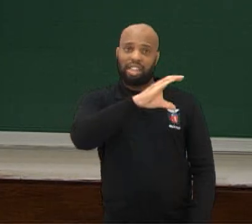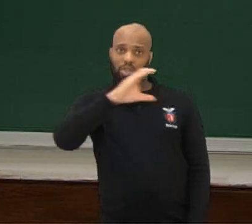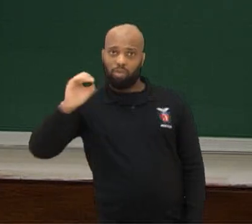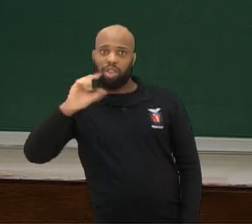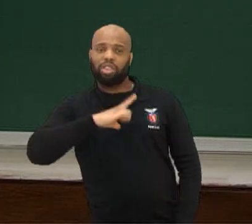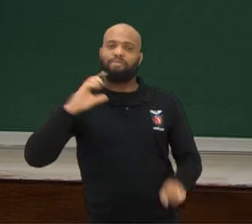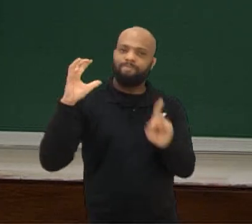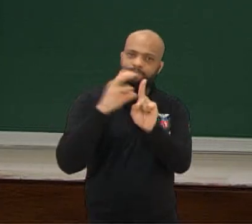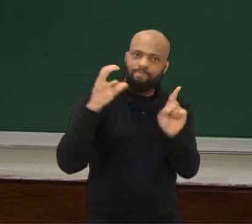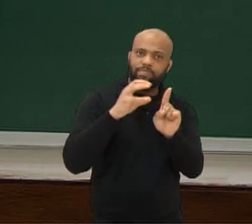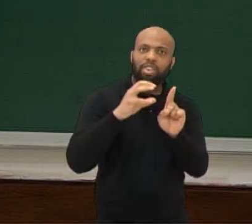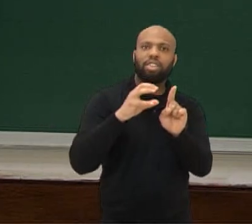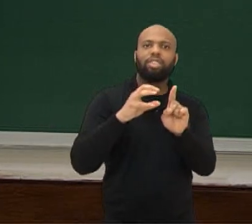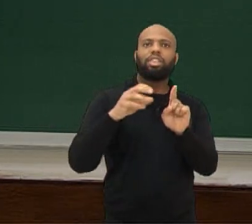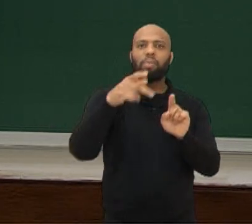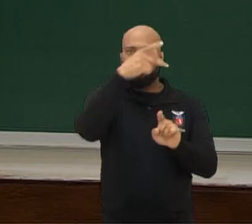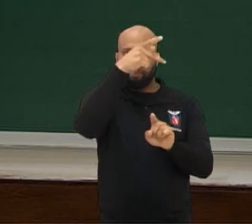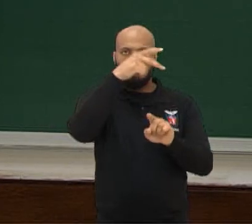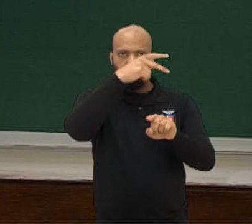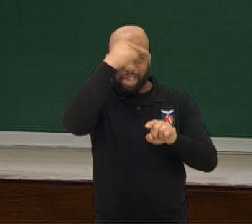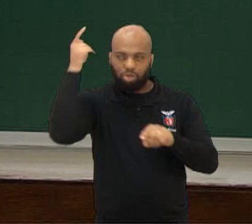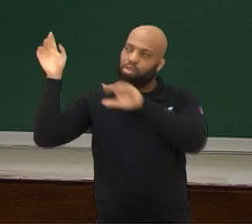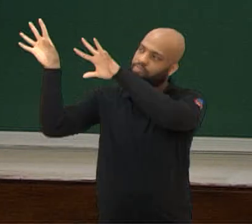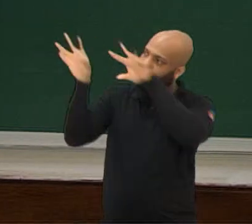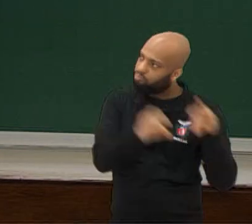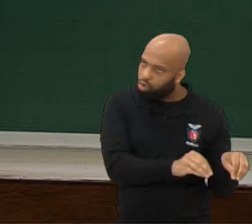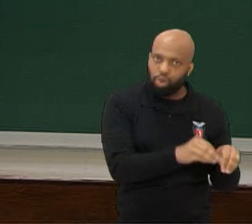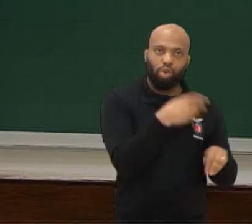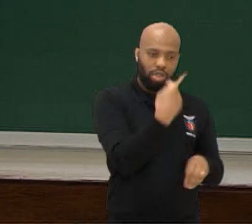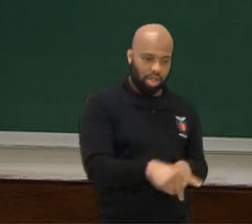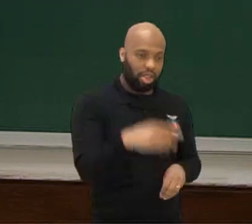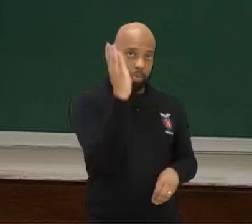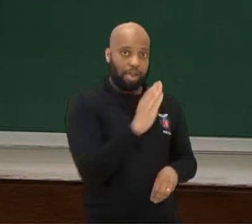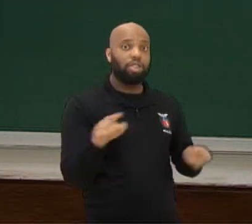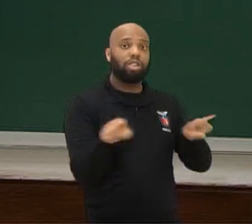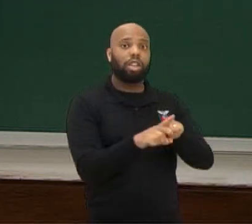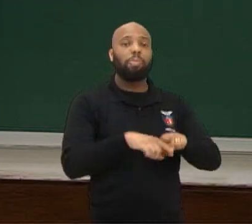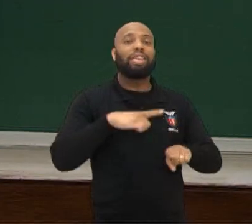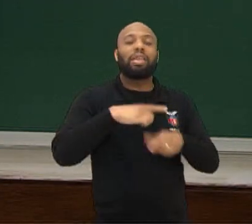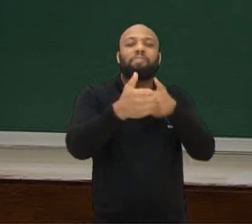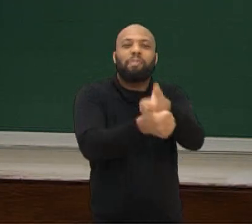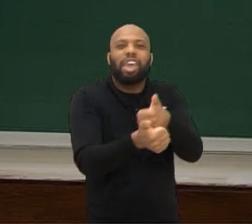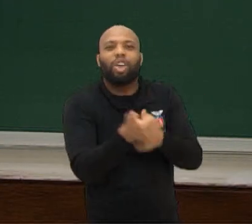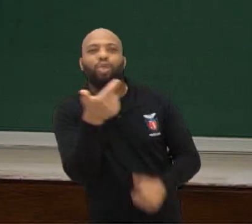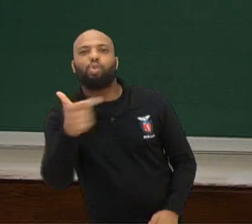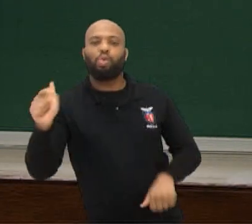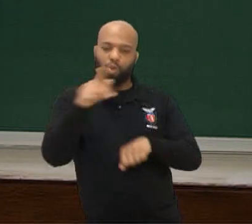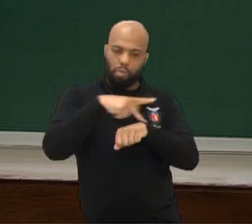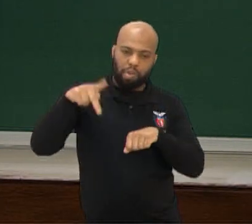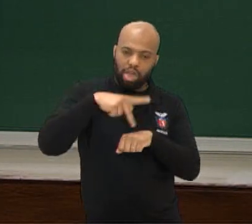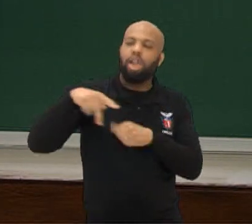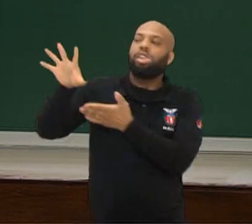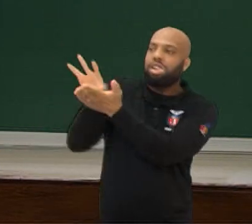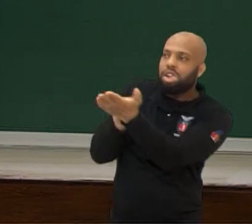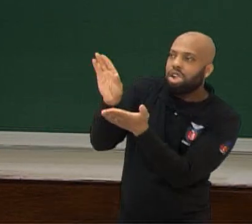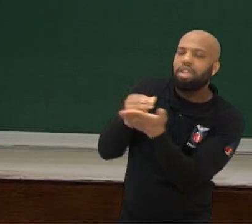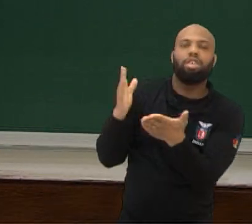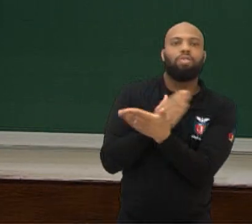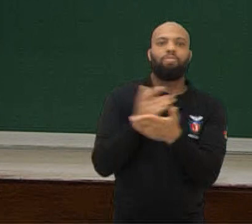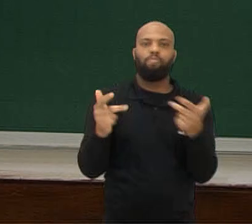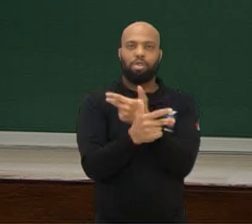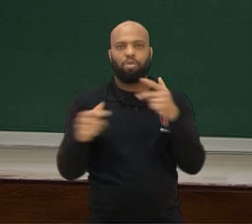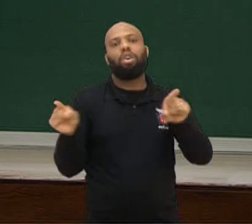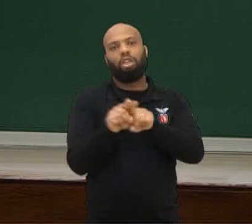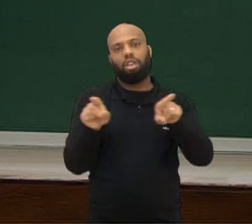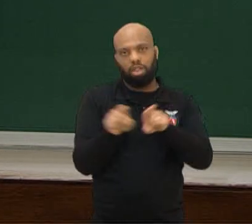Centro-Oeste teve influência tanto de imigrantes de outras partes do Brasil, como por estar próximo ali, fazer fronteira, divisa